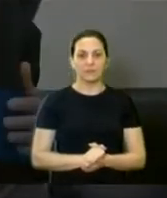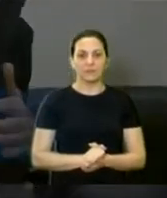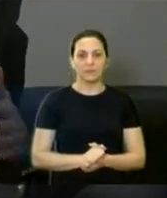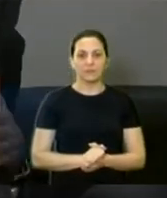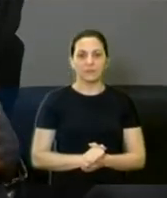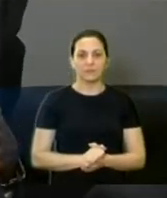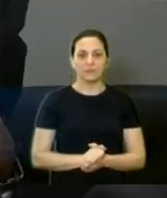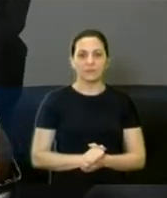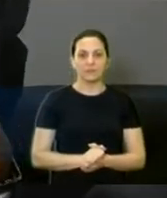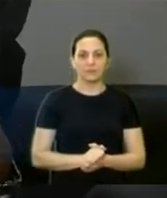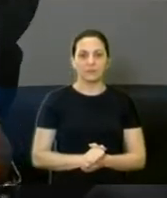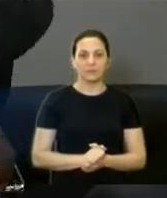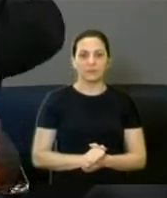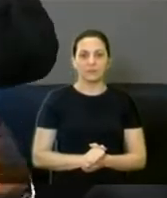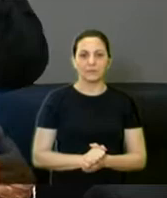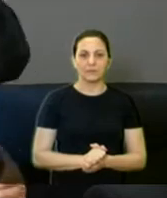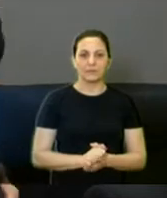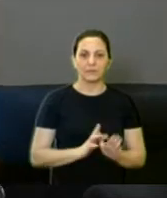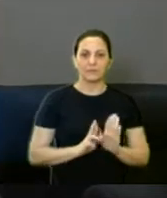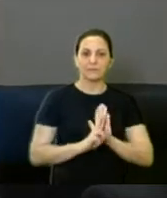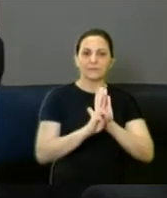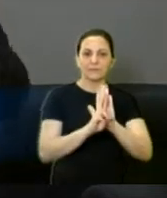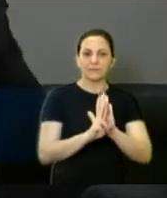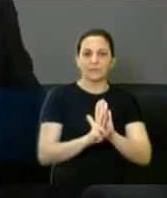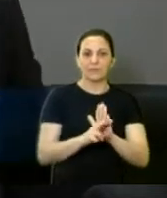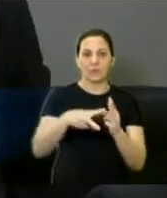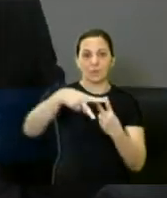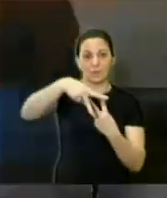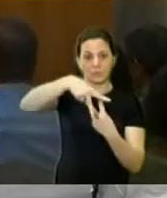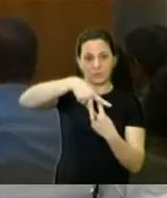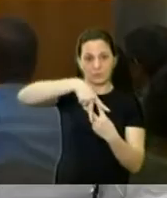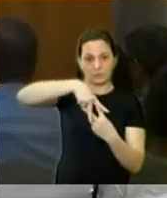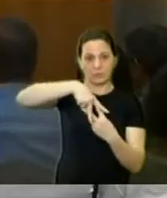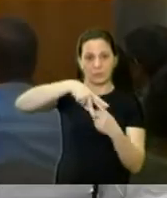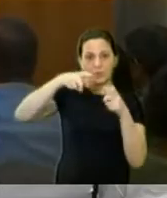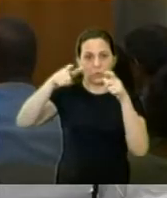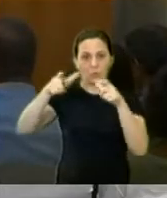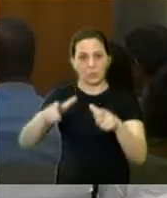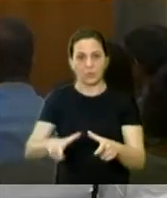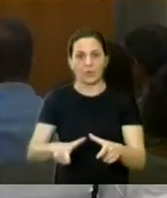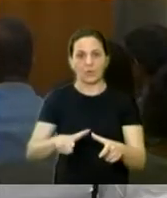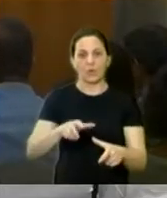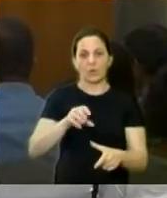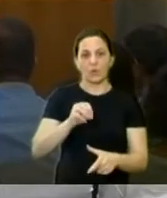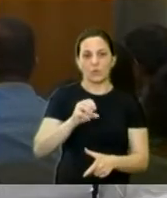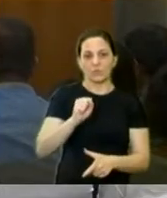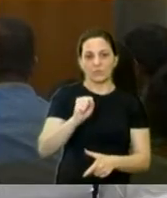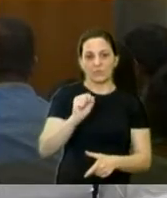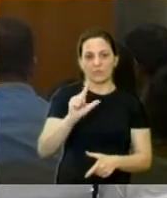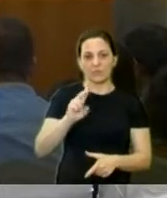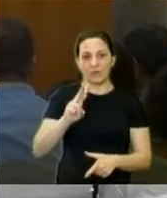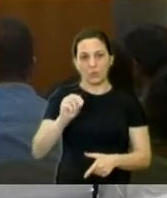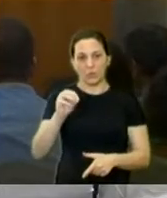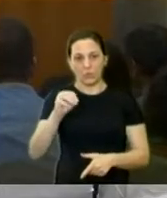Com a palavra agora, representando as lojas maçônicas de Araraquara, Oswaldo Romil Zaniolo.